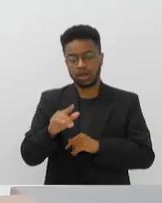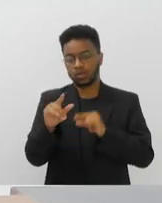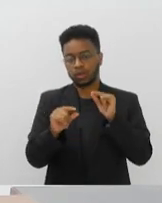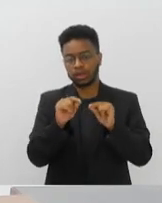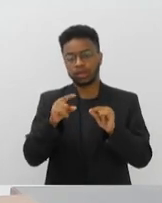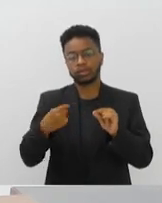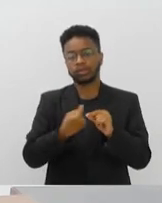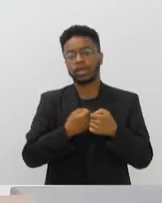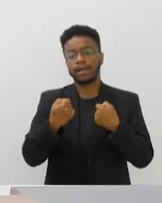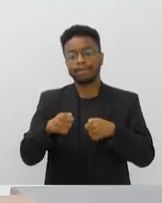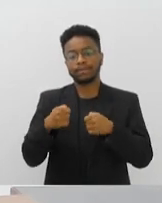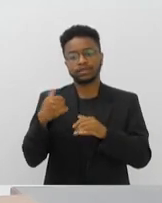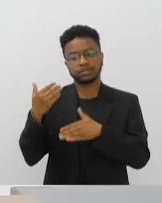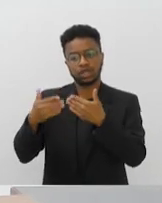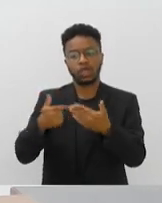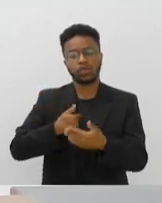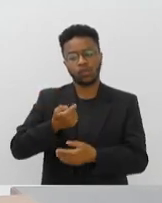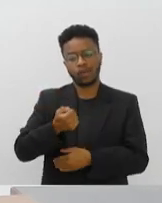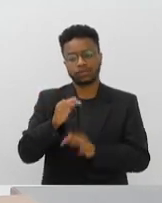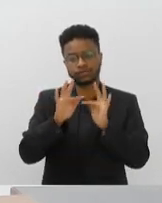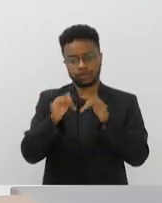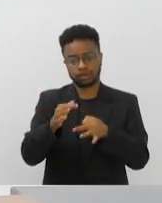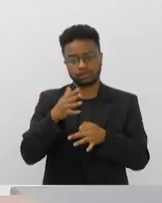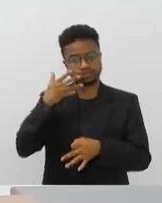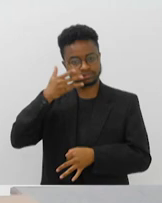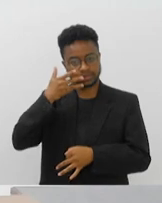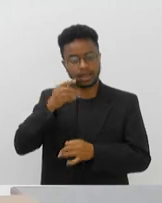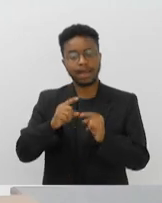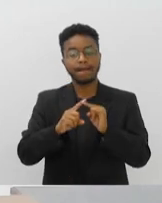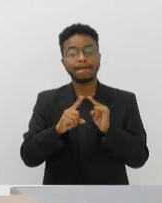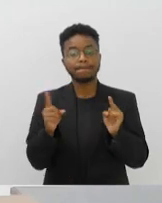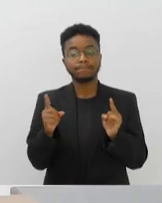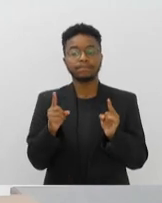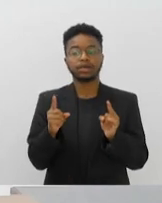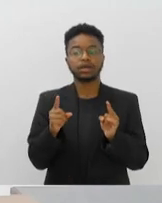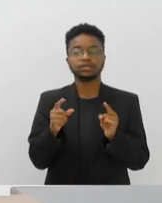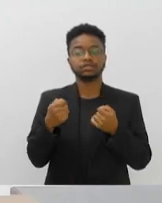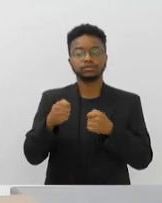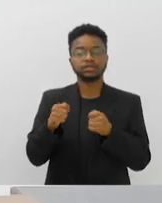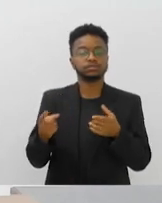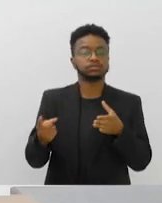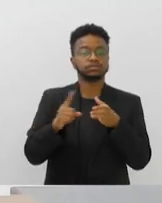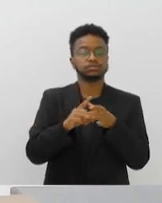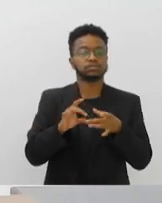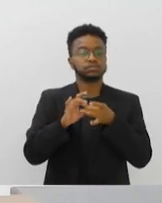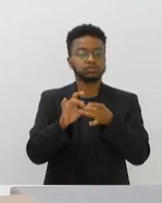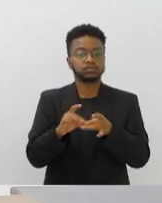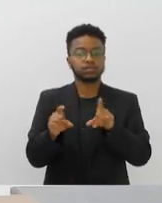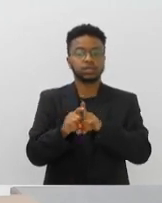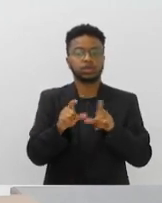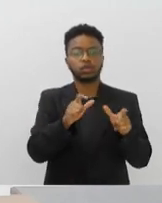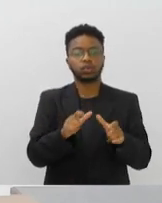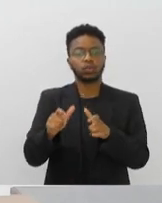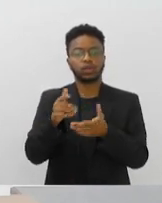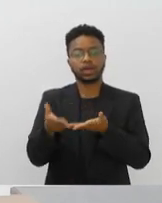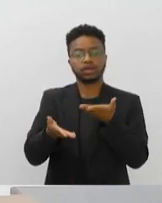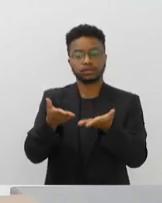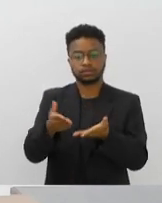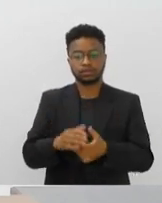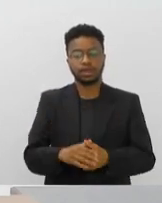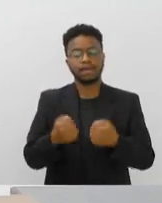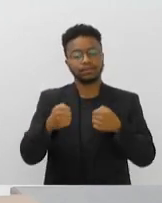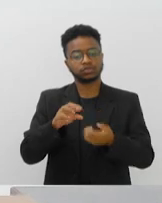inclusive avançar já tô acabando mesmo para uma integração operacional inclusive de espaço de atendimento um Centro